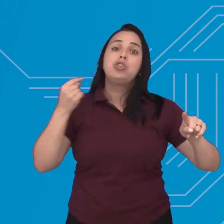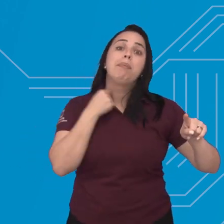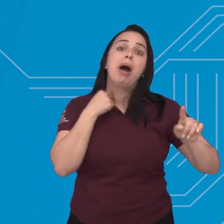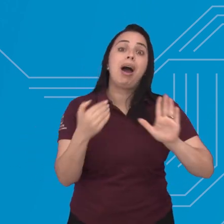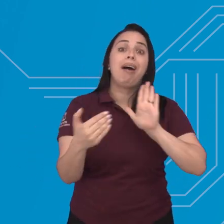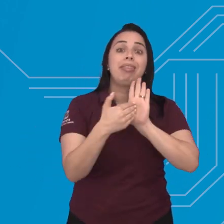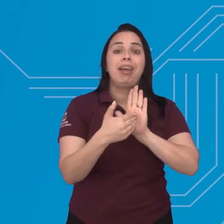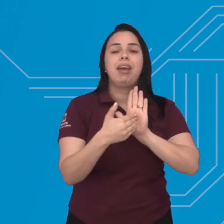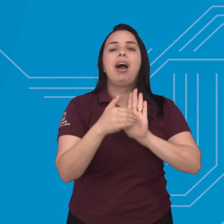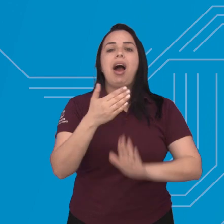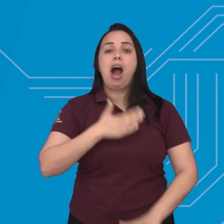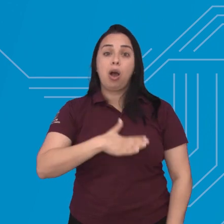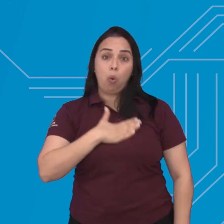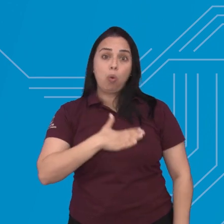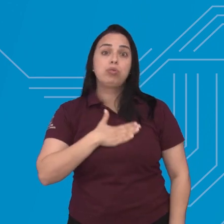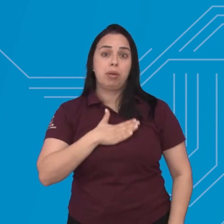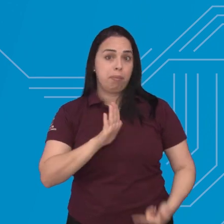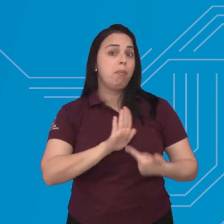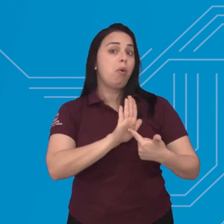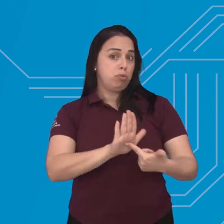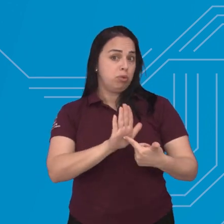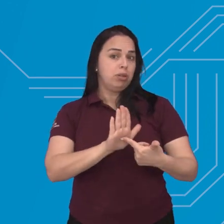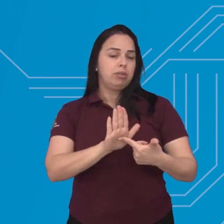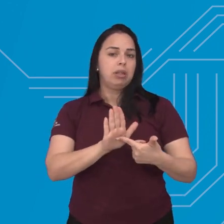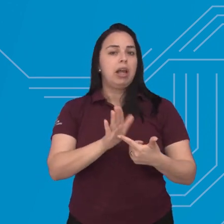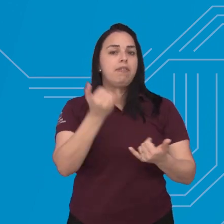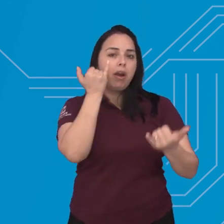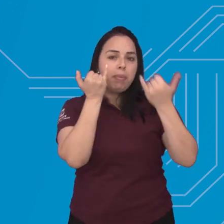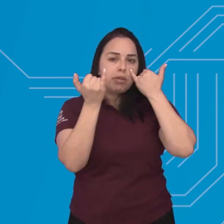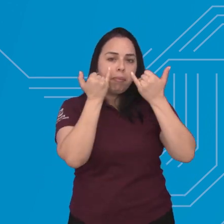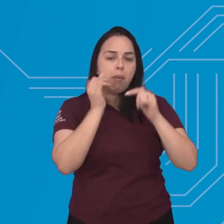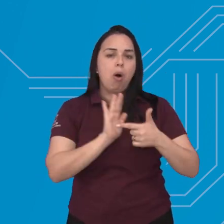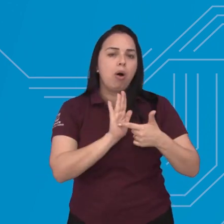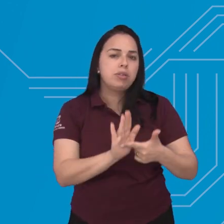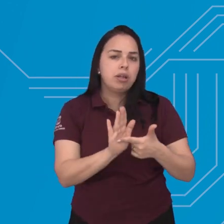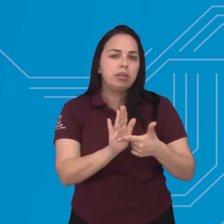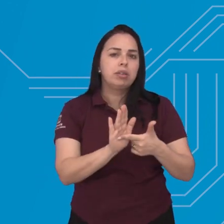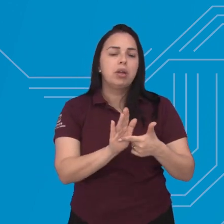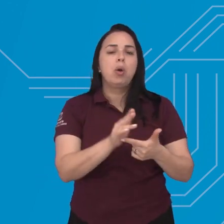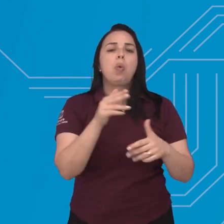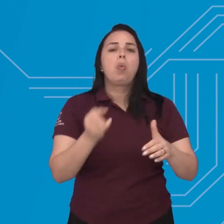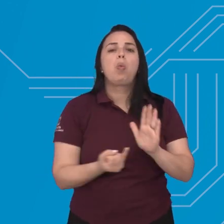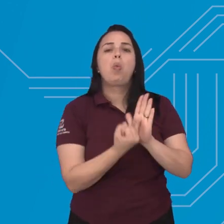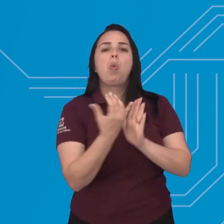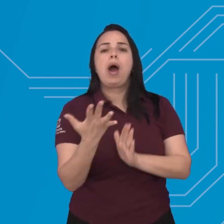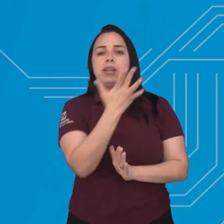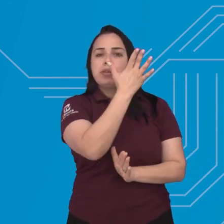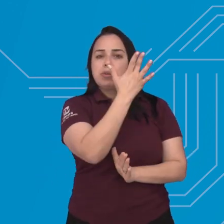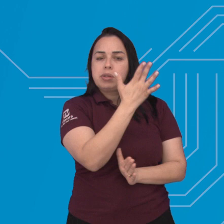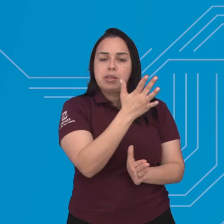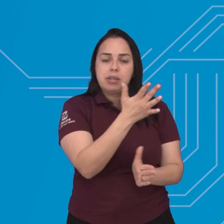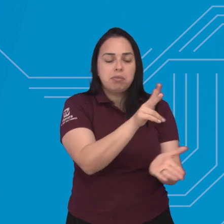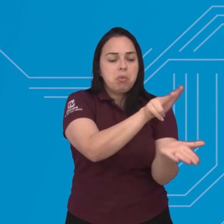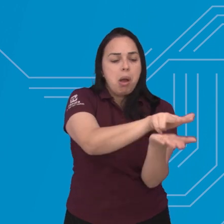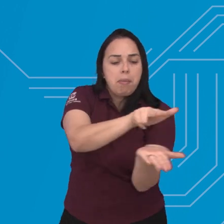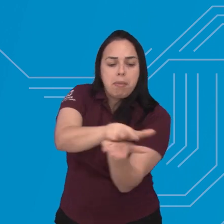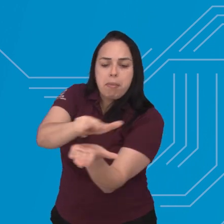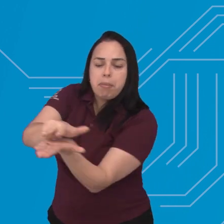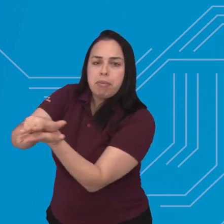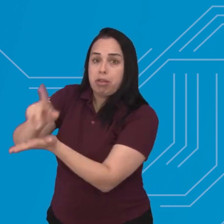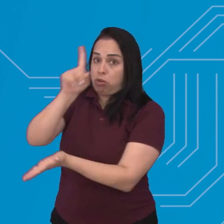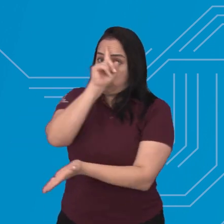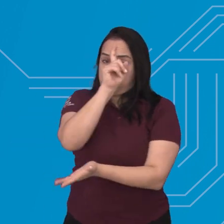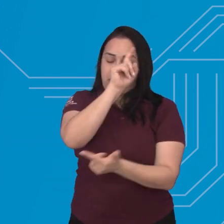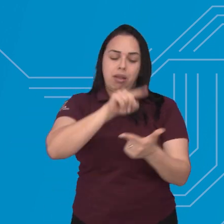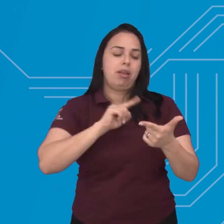de 2023. Os dados mostram, por exemplo, a quantidade de leitos disponíveis nos hospitais do